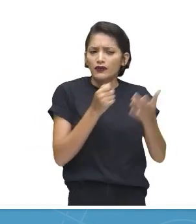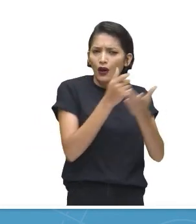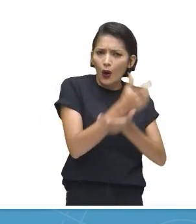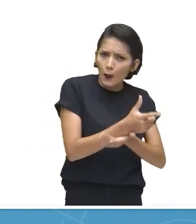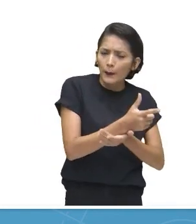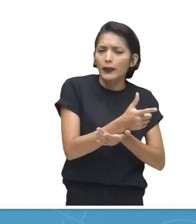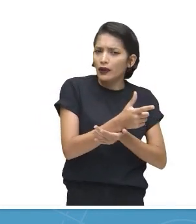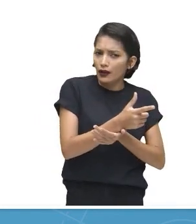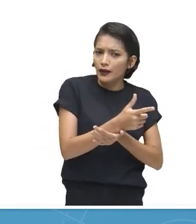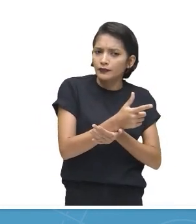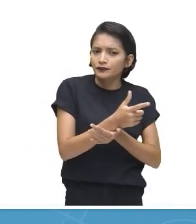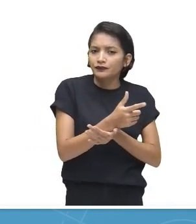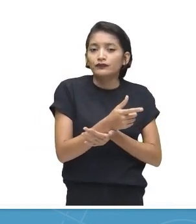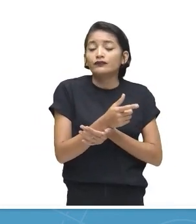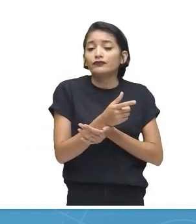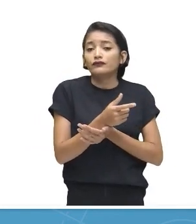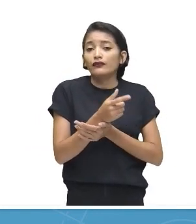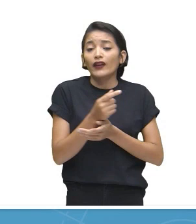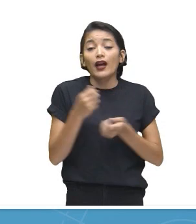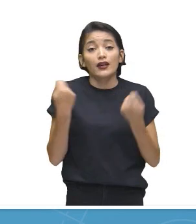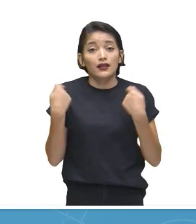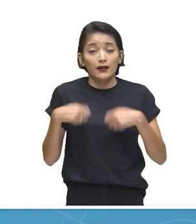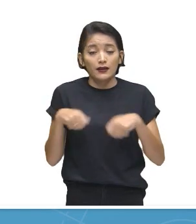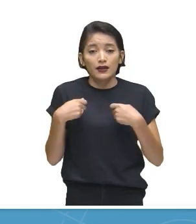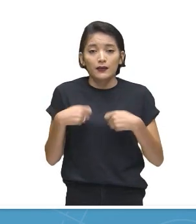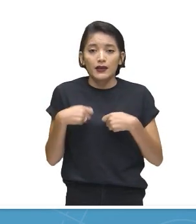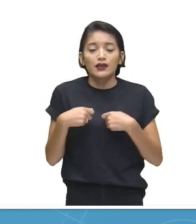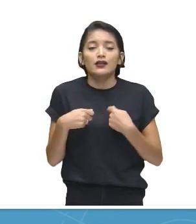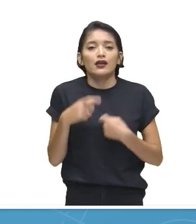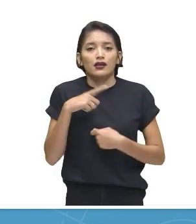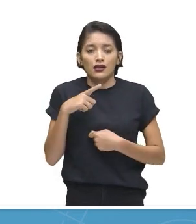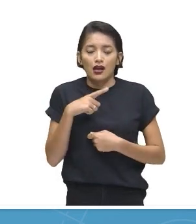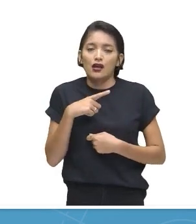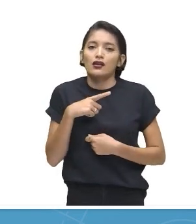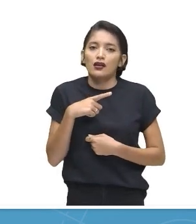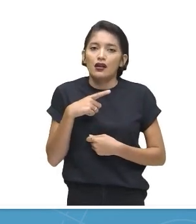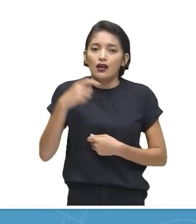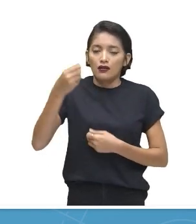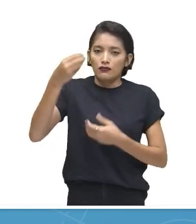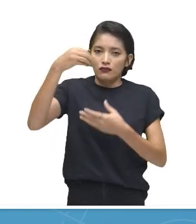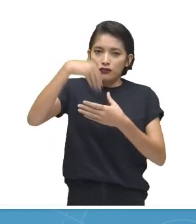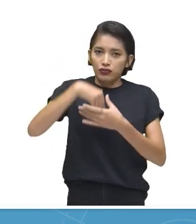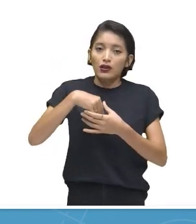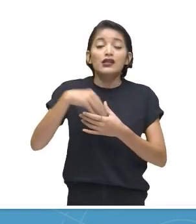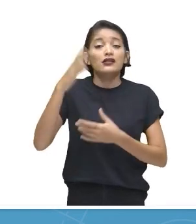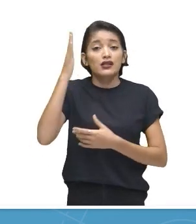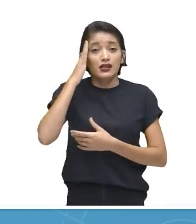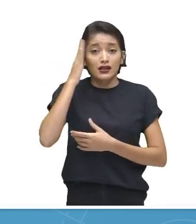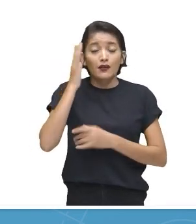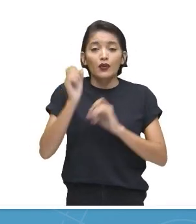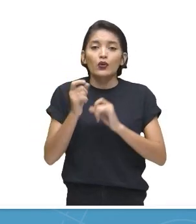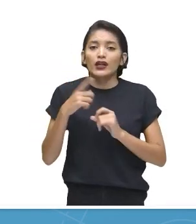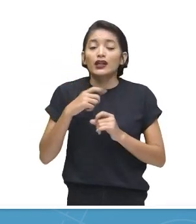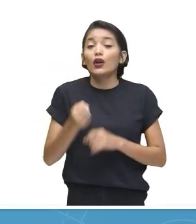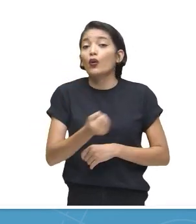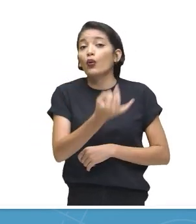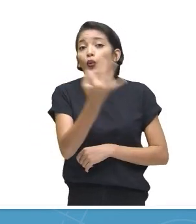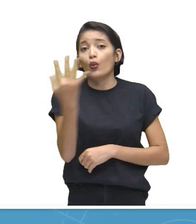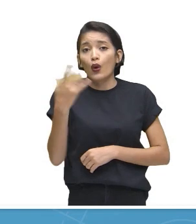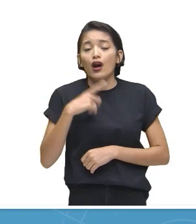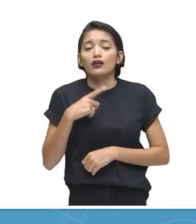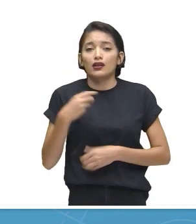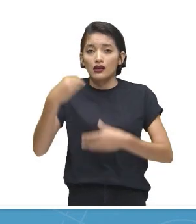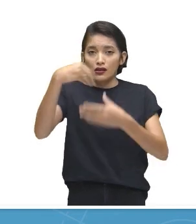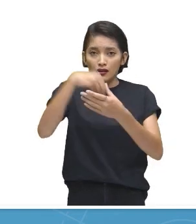exemplo, você vai comprar e você precisa, é um líquido, né? Você precisa saber o volume. Então, quanto de leite cabe